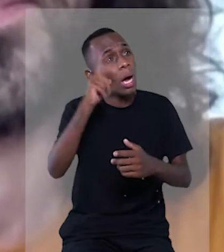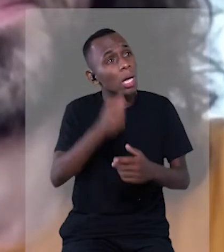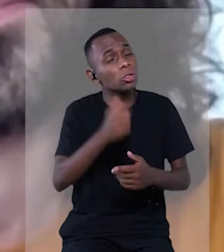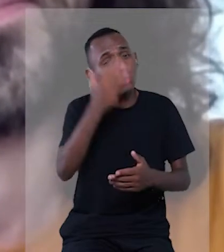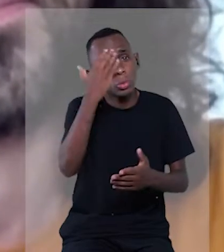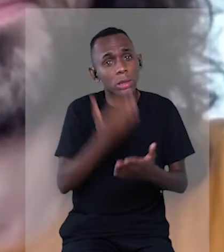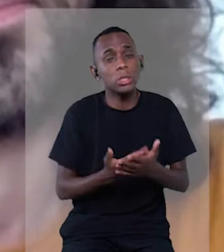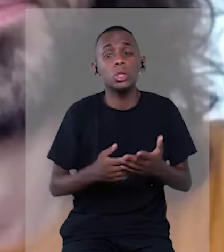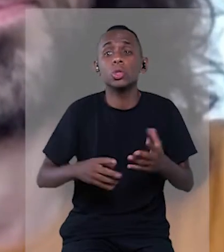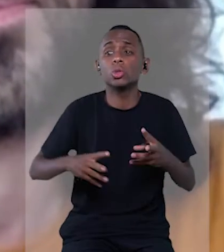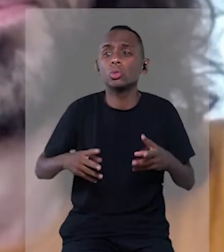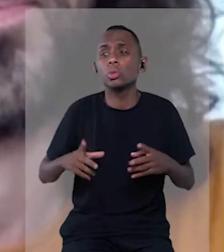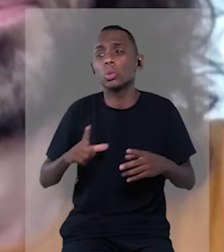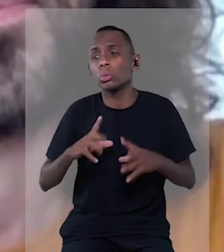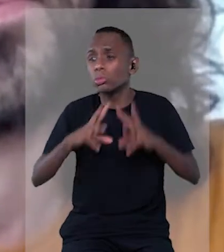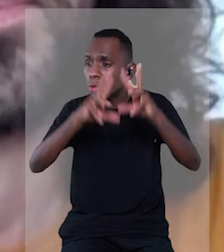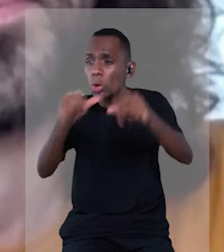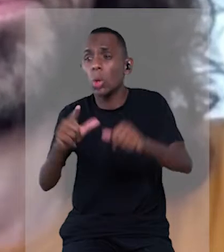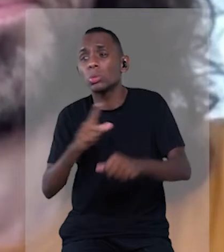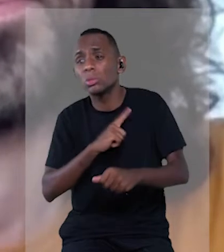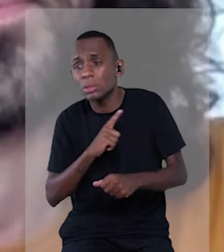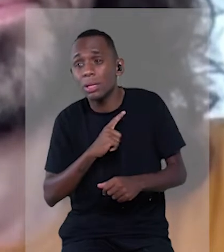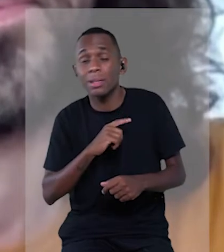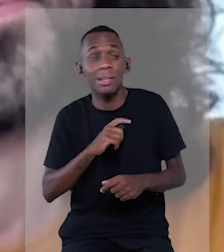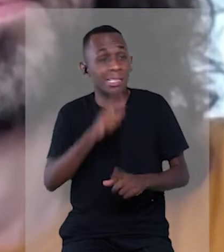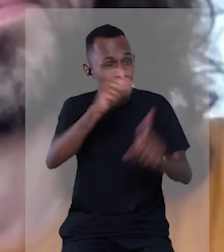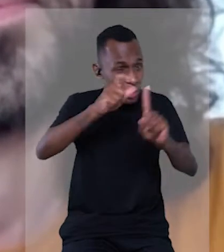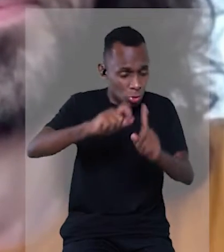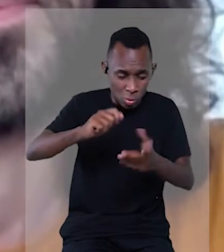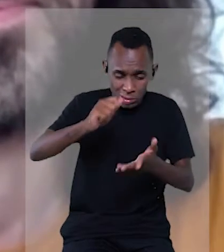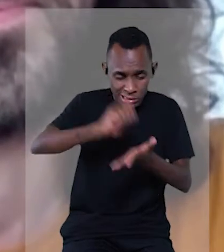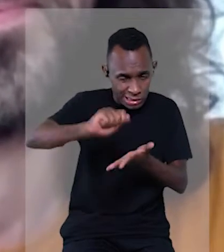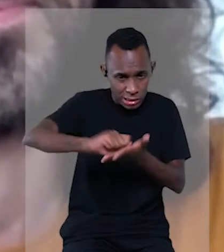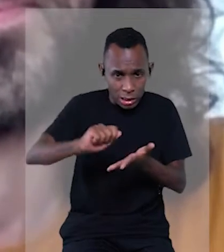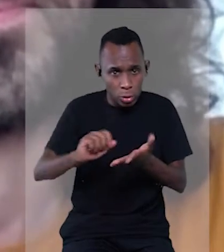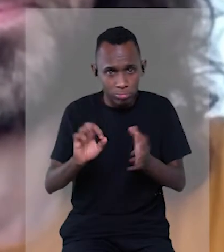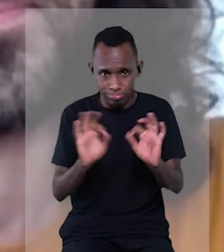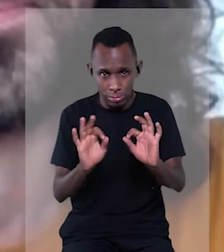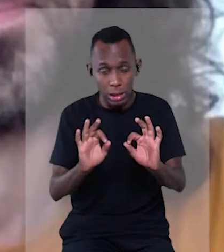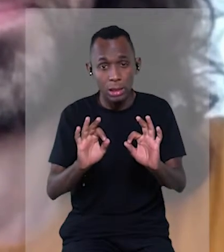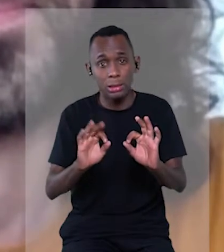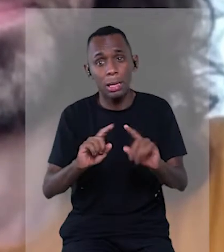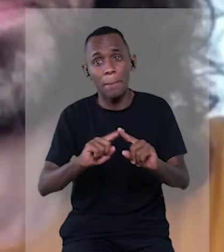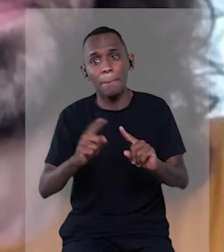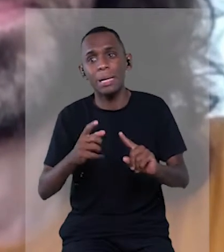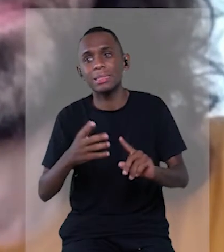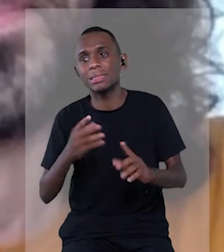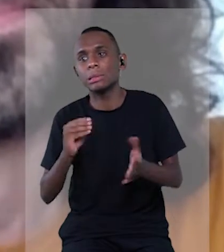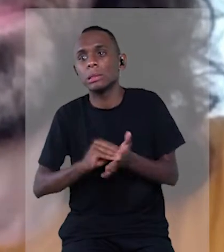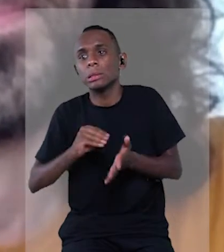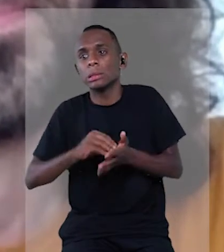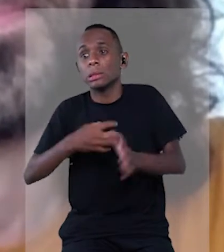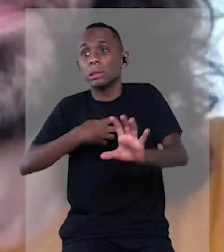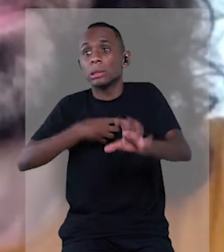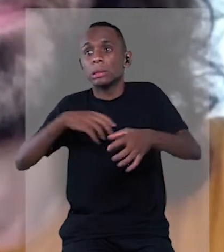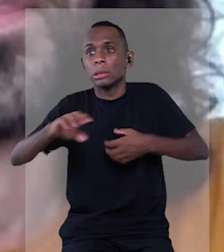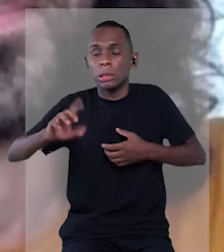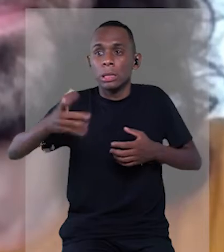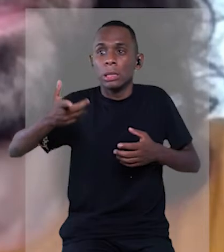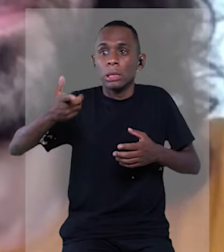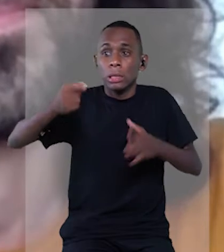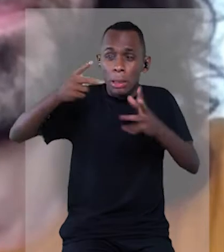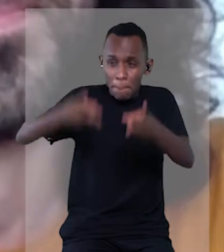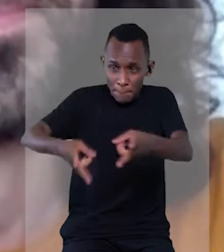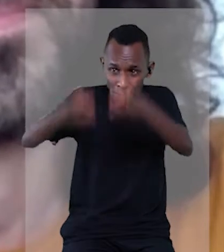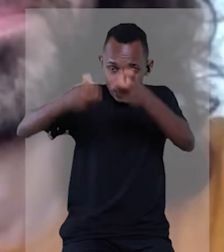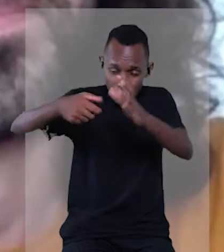vezes você escuta uma história ali, quem não é escritor e não tem essa sensibilidade não enxerga tão profundamente